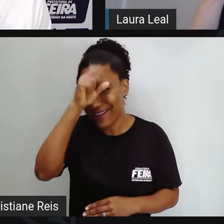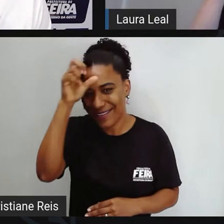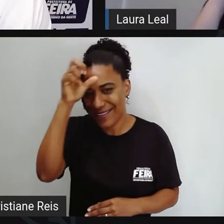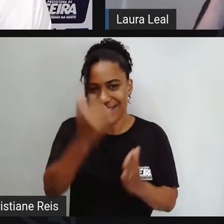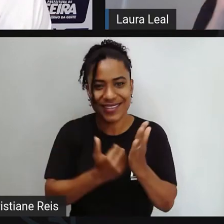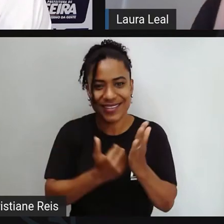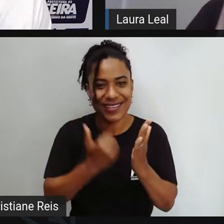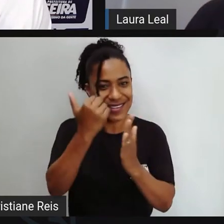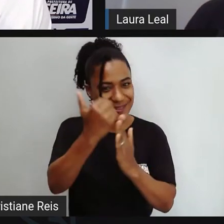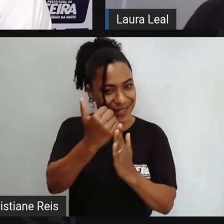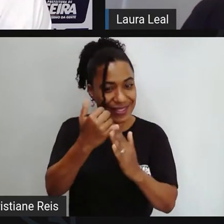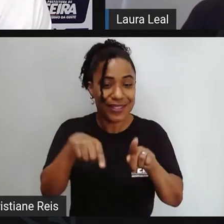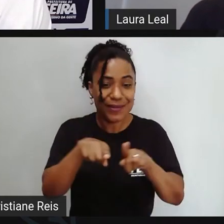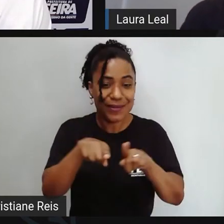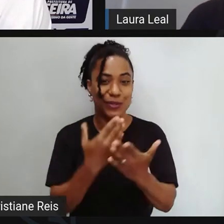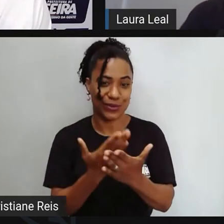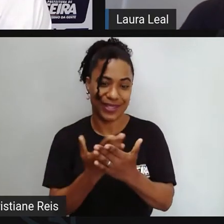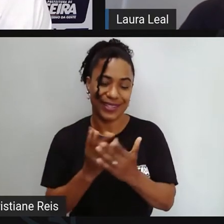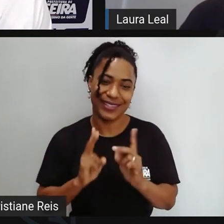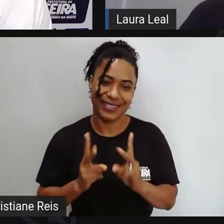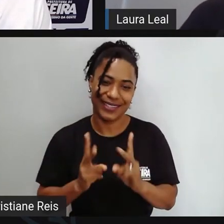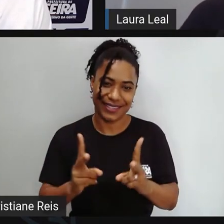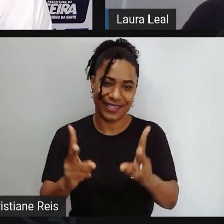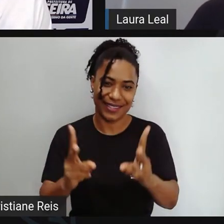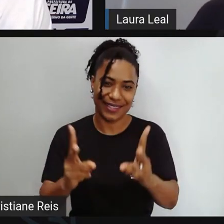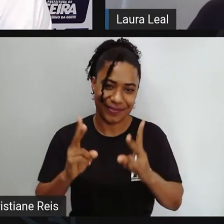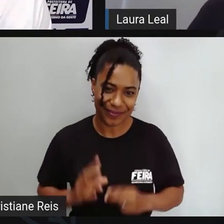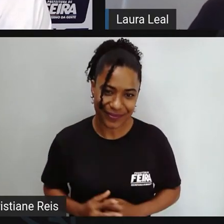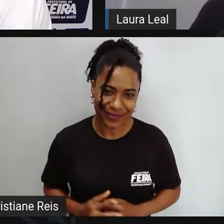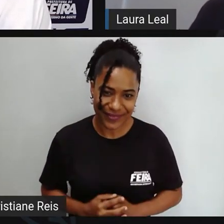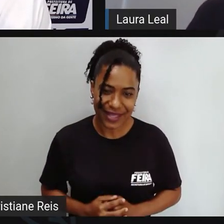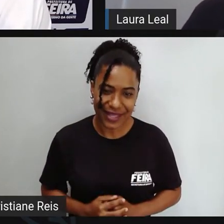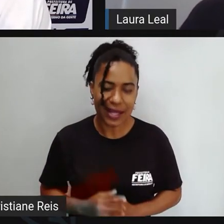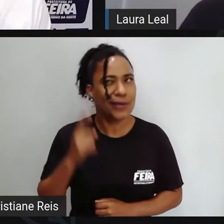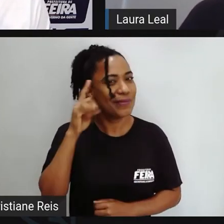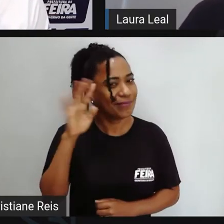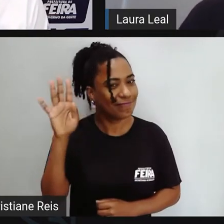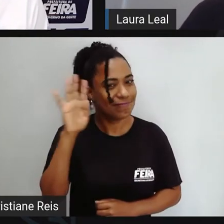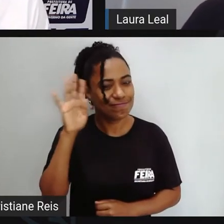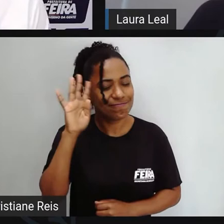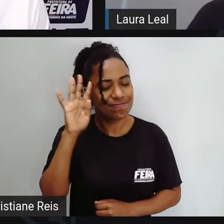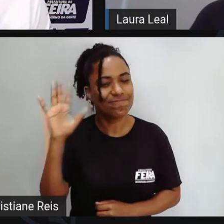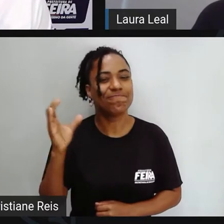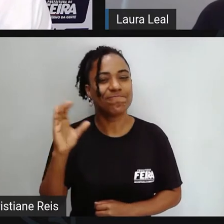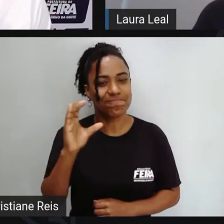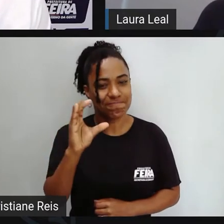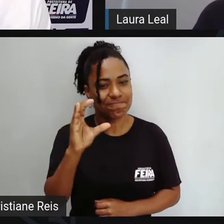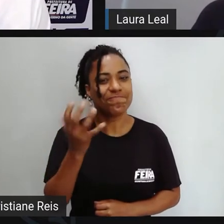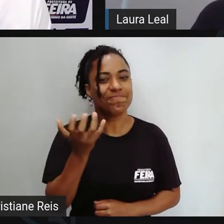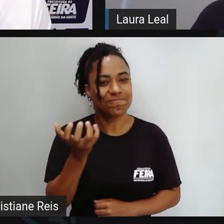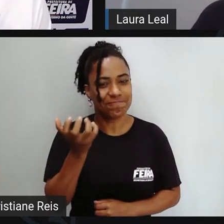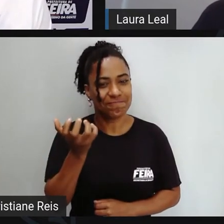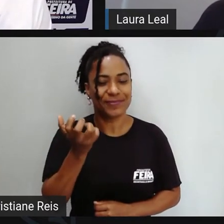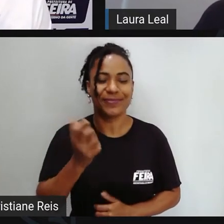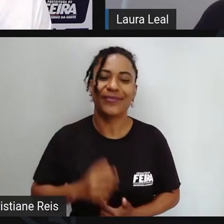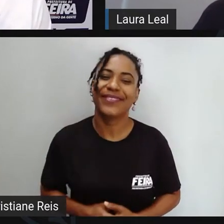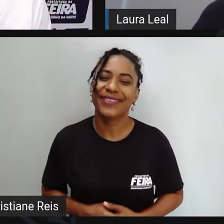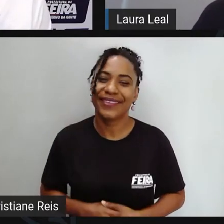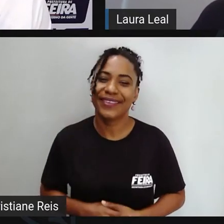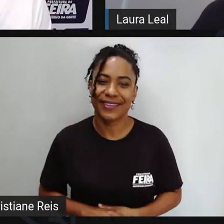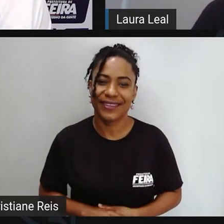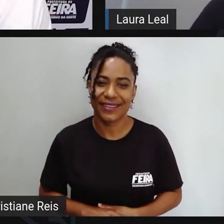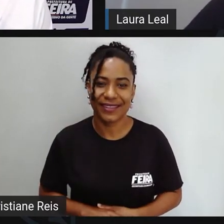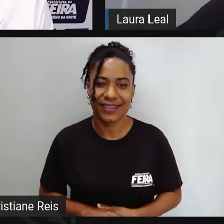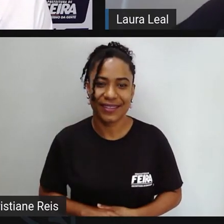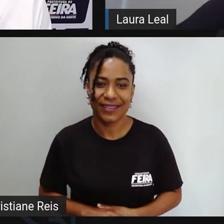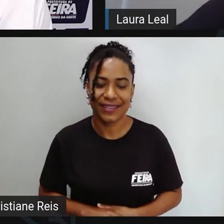da vida. Então, foi aí que eu comecei a pensar em ser cientista. Massa, massa. Antes de a gente seguir com esse tema